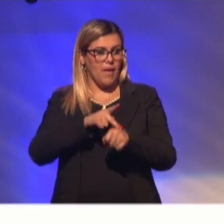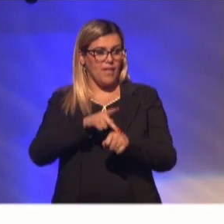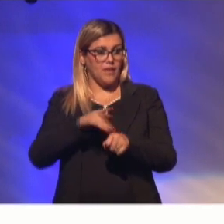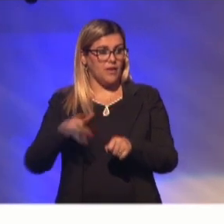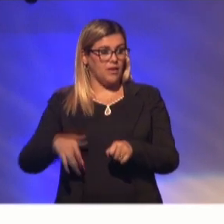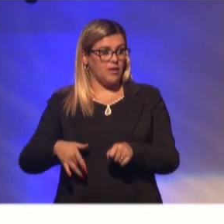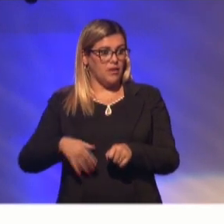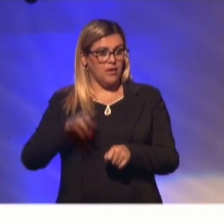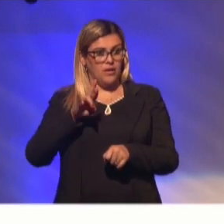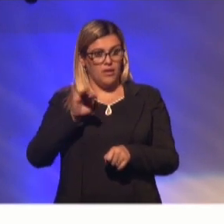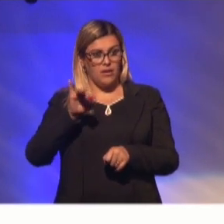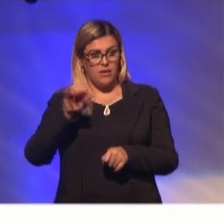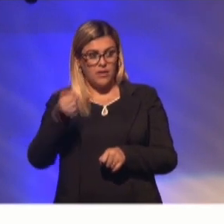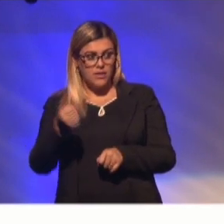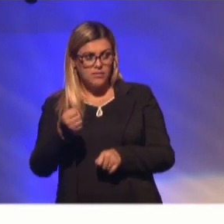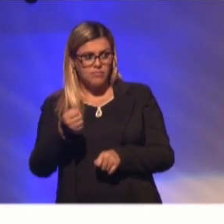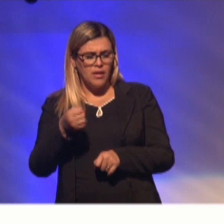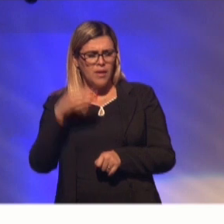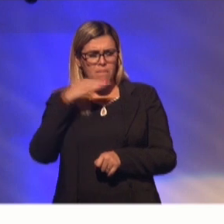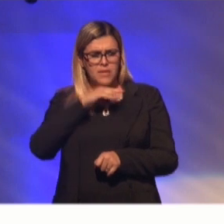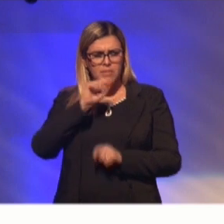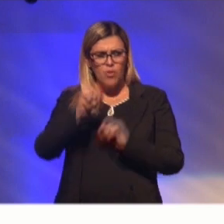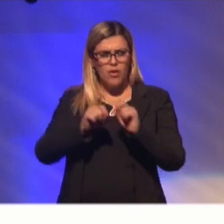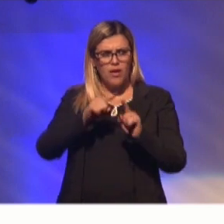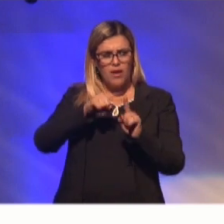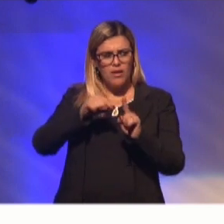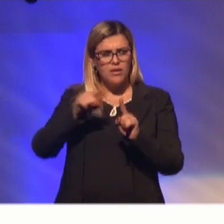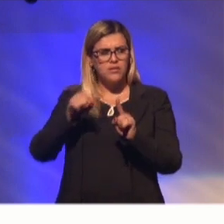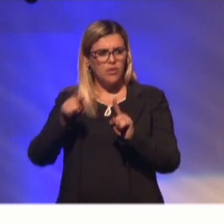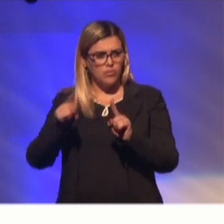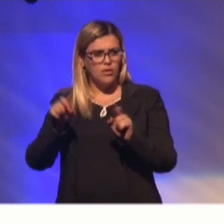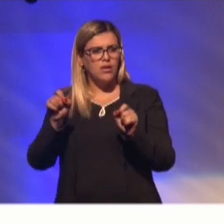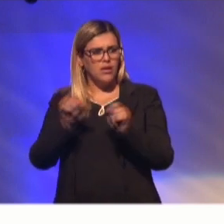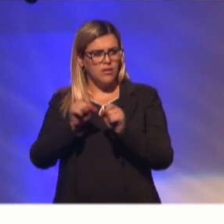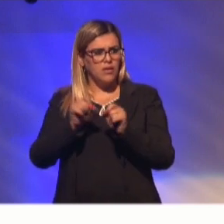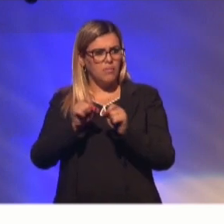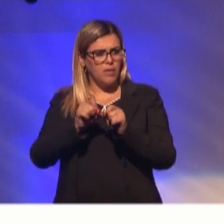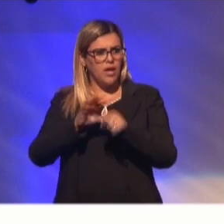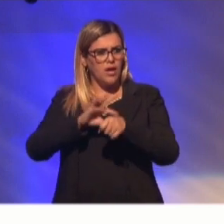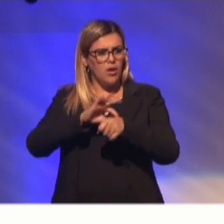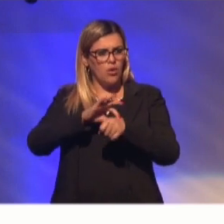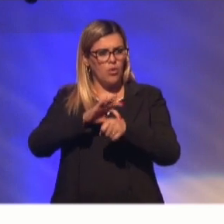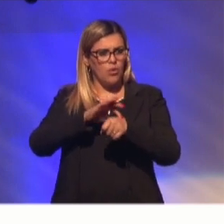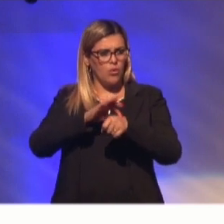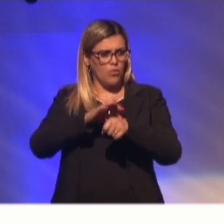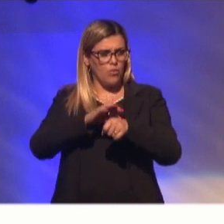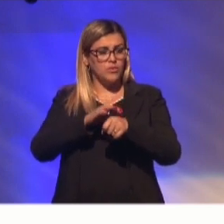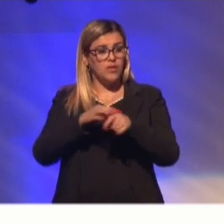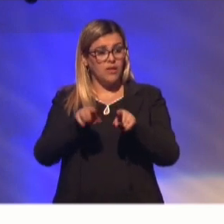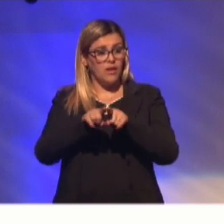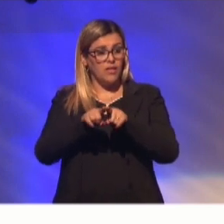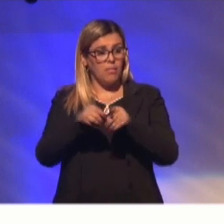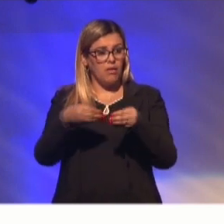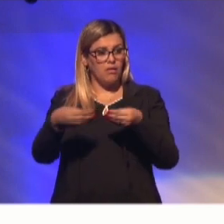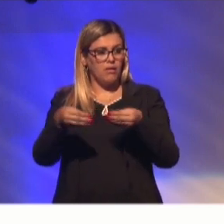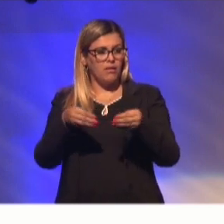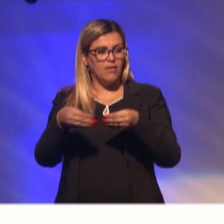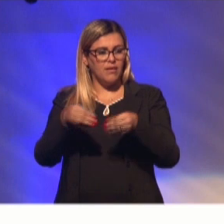isso observou-se que essas ondas ela também faziam efeito nos ossos, nos tecidos moles, e